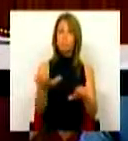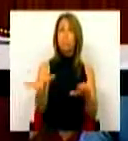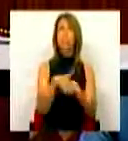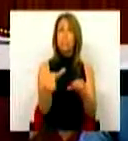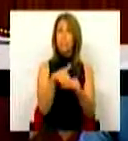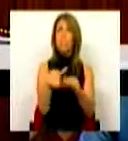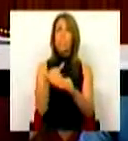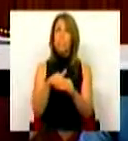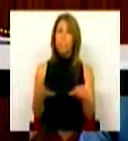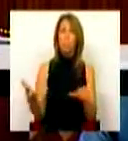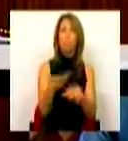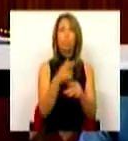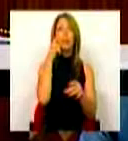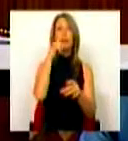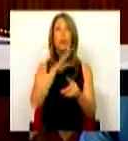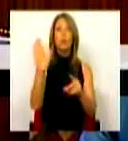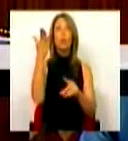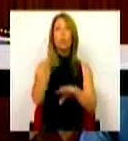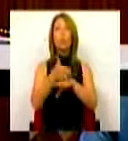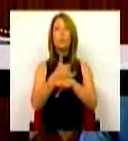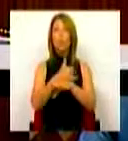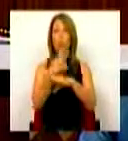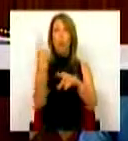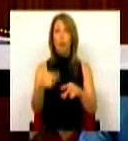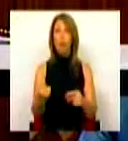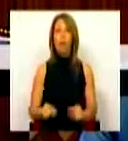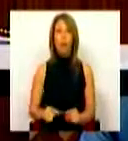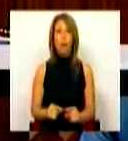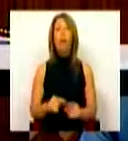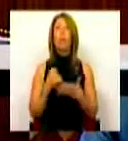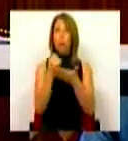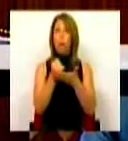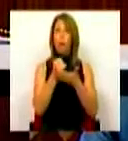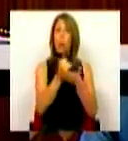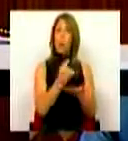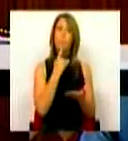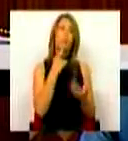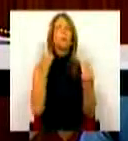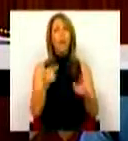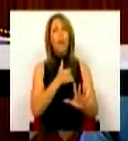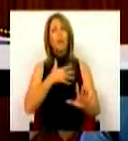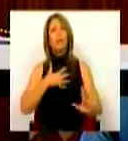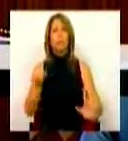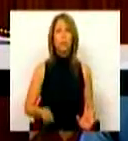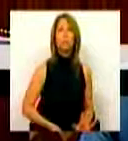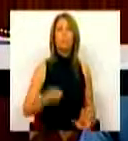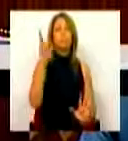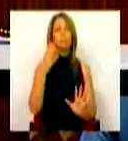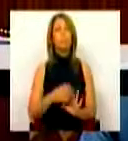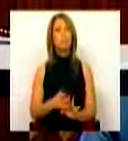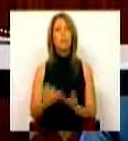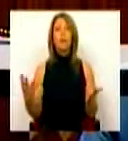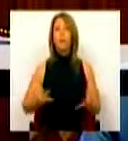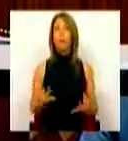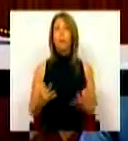envolvimento dos principais agentes do setor, que deram contributos, várias entidades, que estão, de